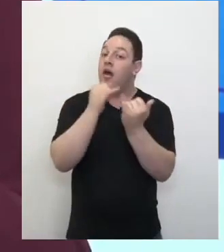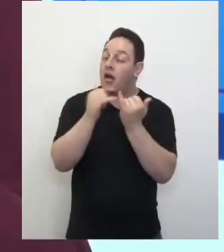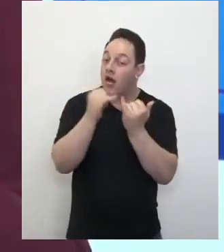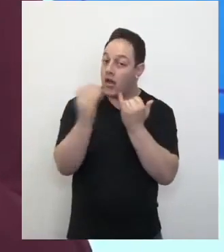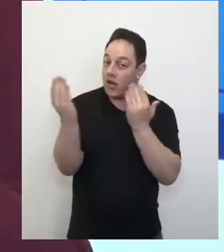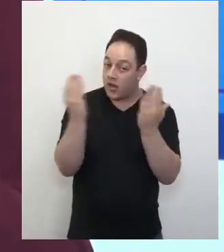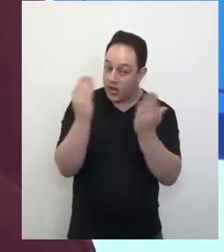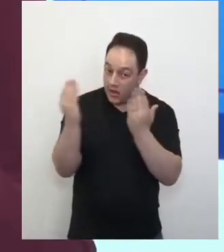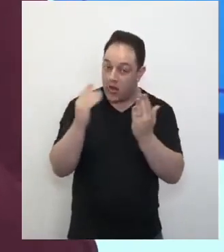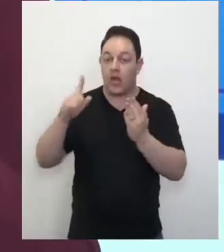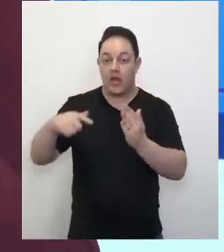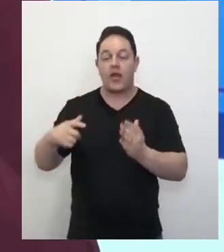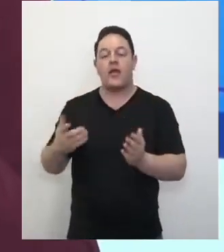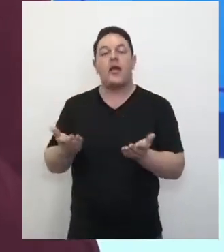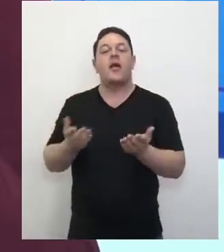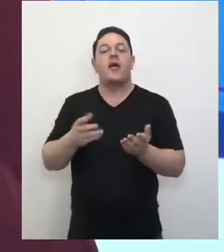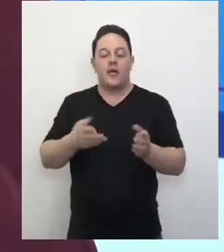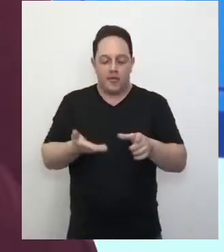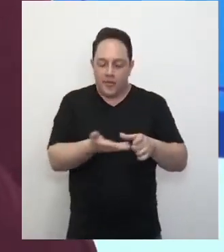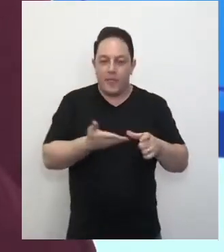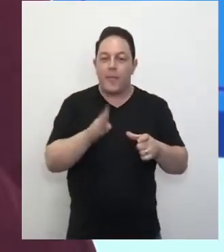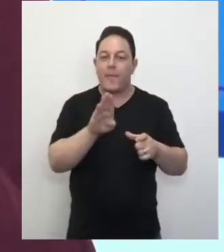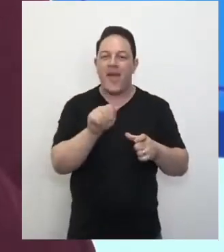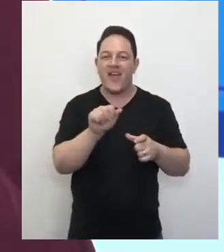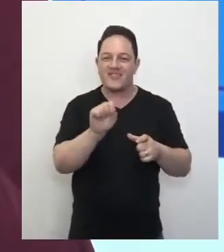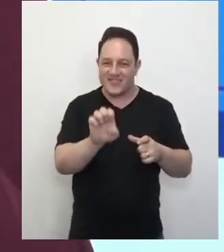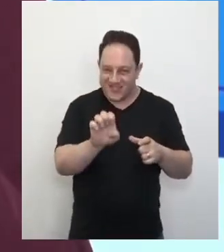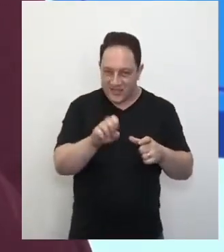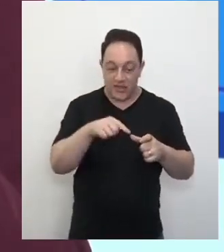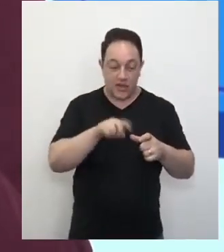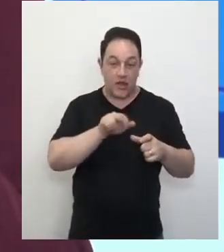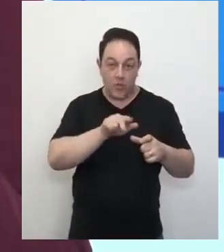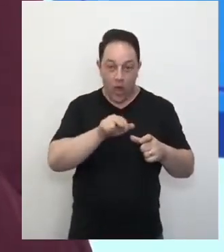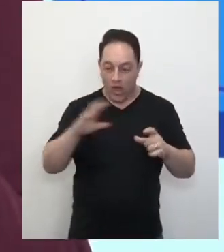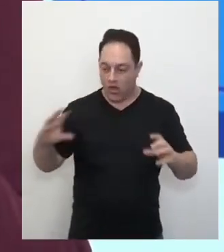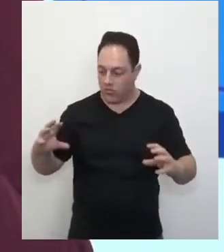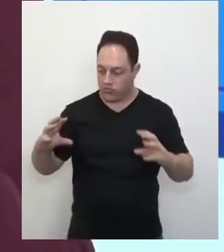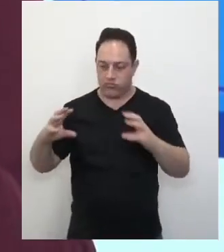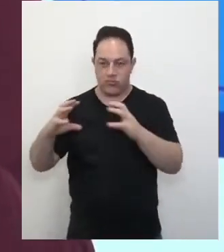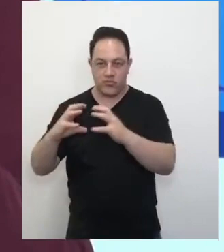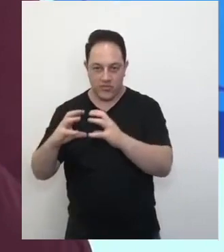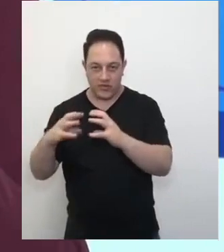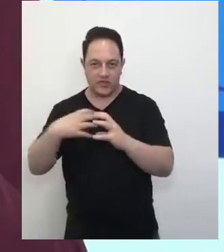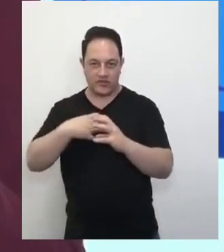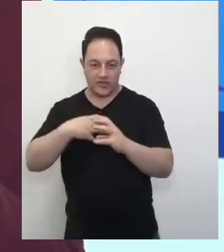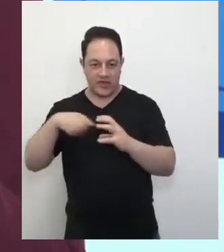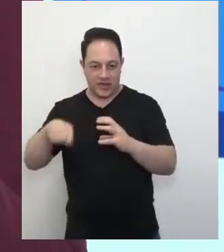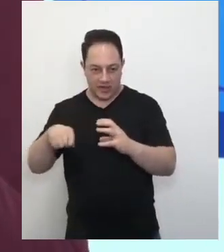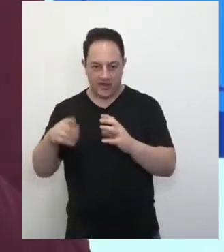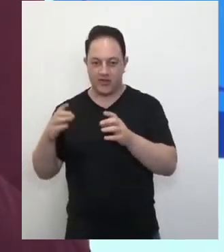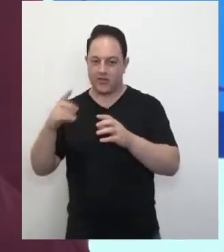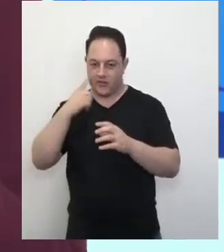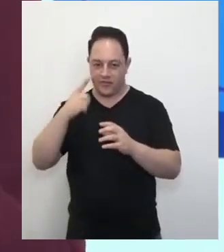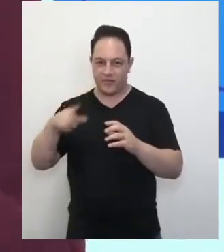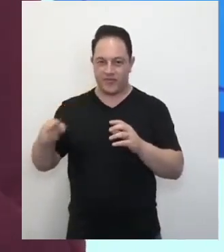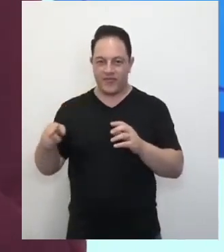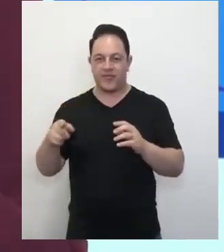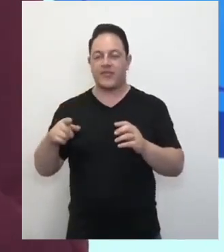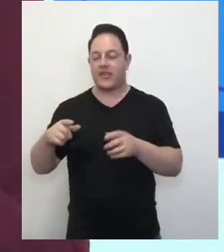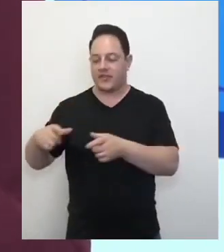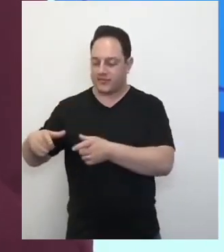semelhança quanto a base do Cone encaixa tangenciando os lados